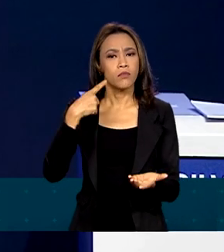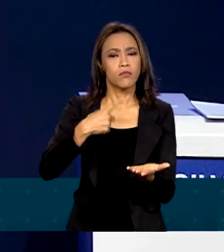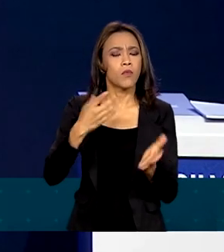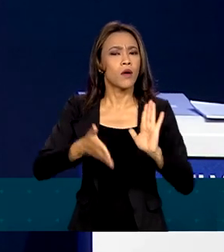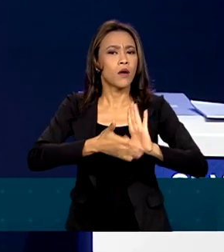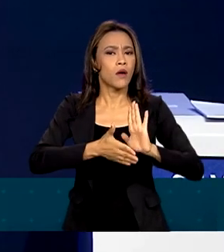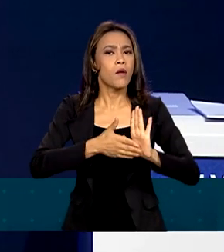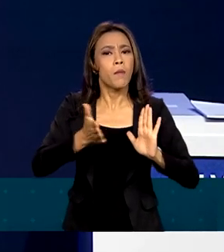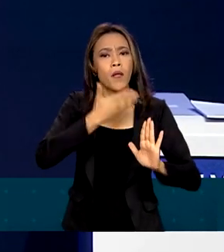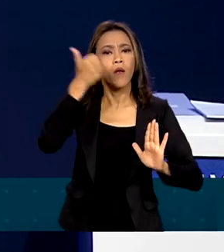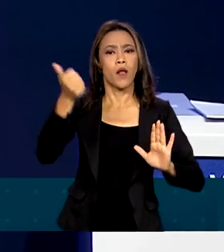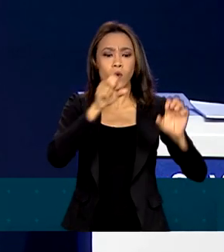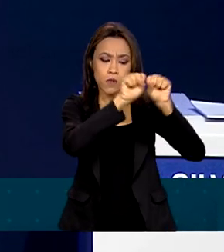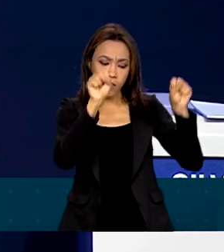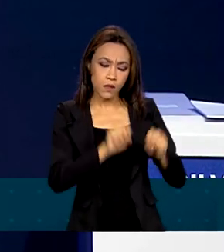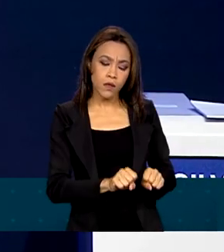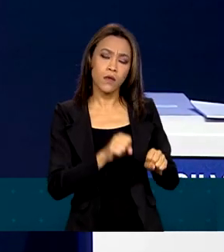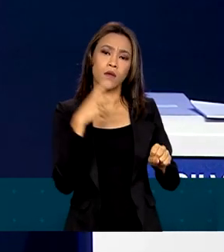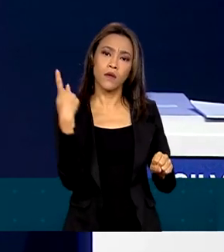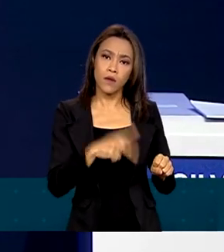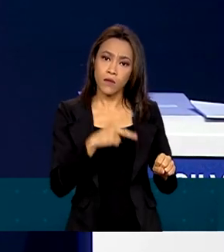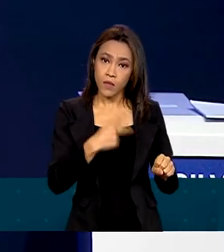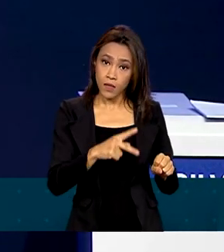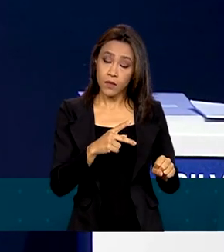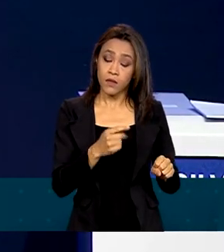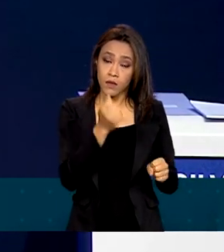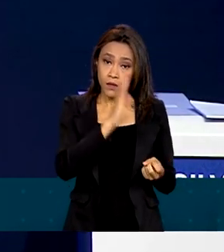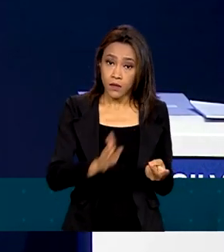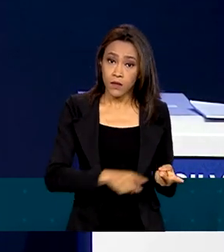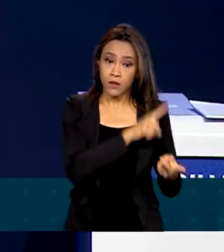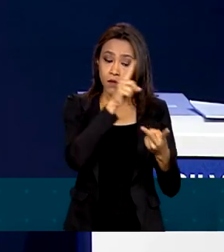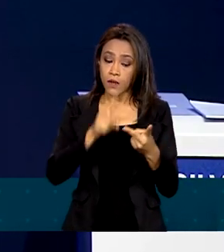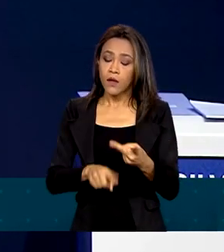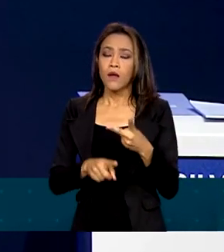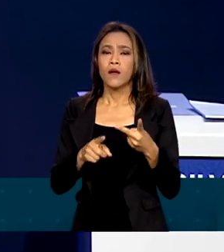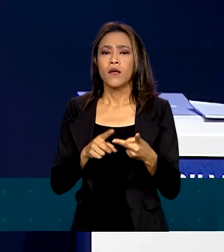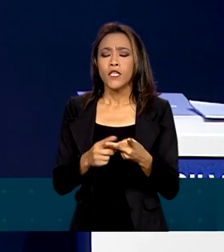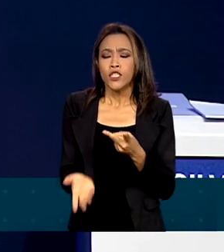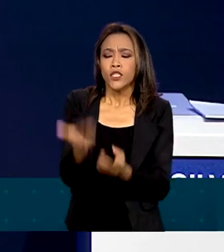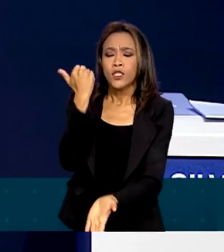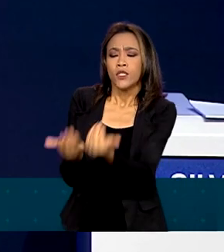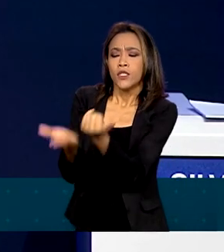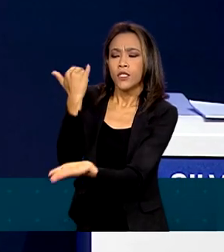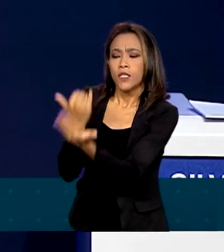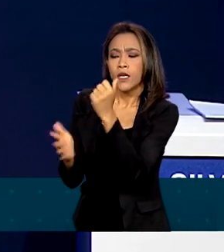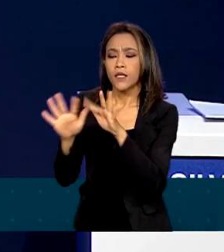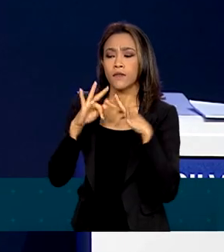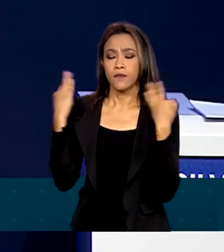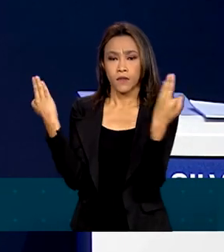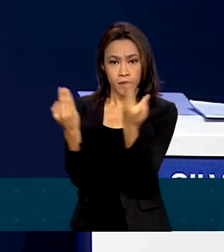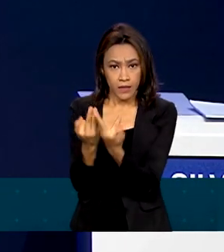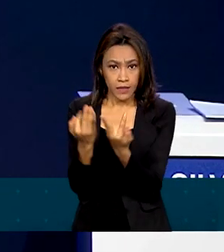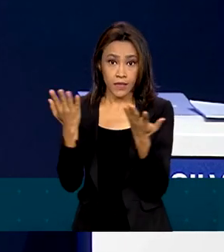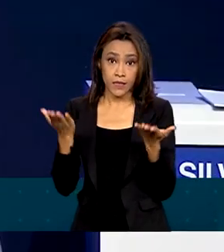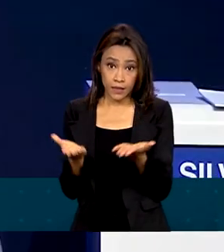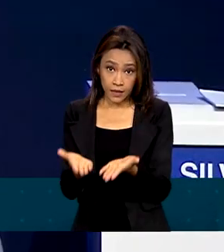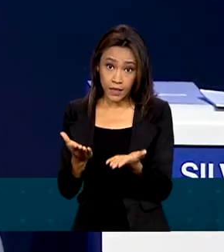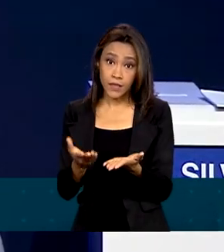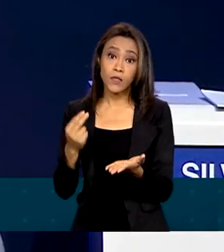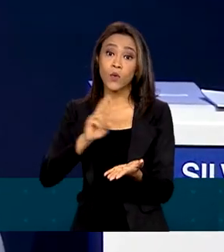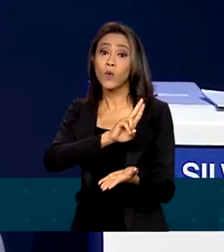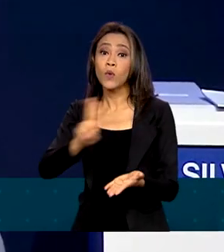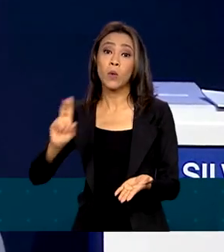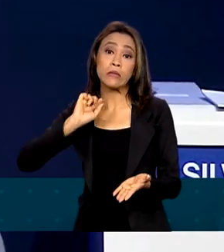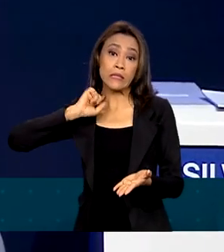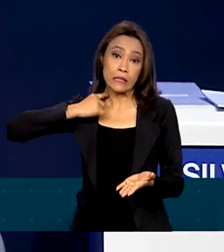garantias no Brasil tirar as famílias do do a gente chama lá de Serasa né Nós